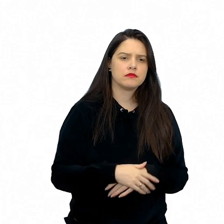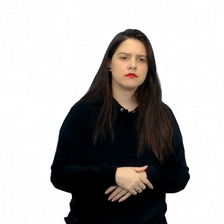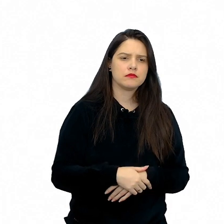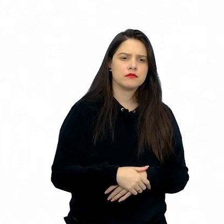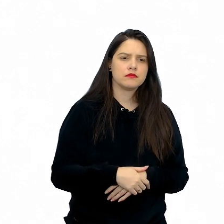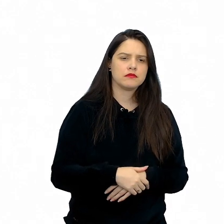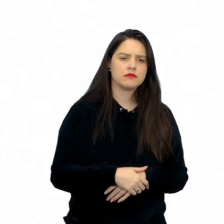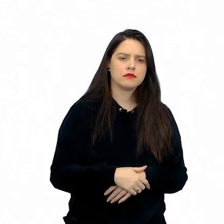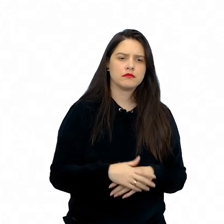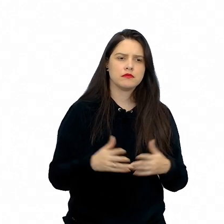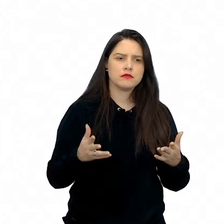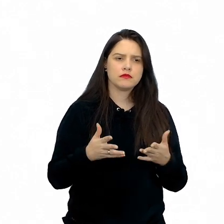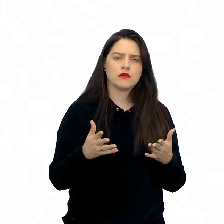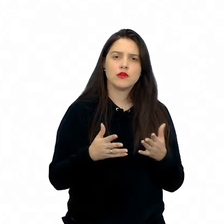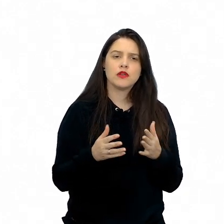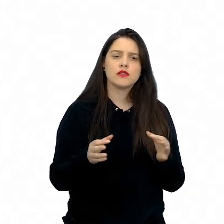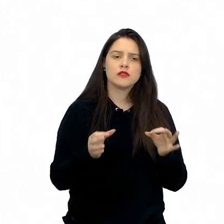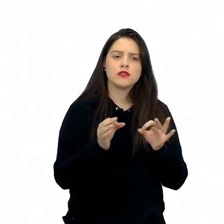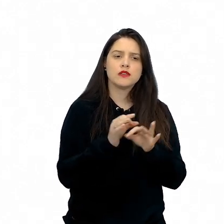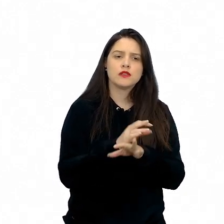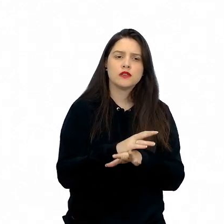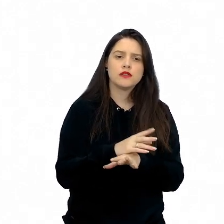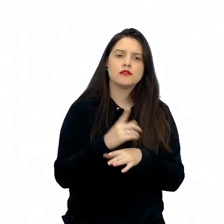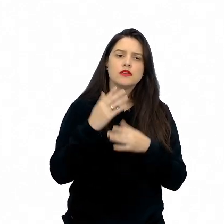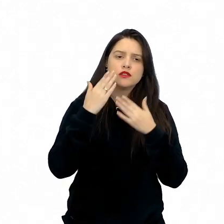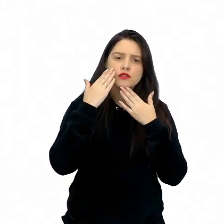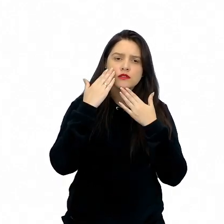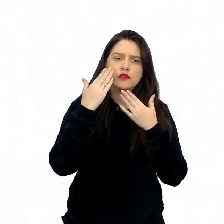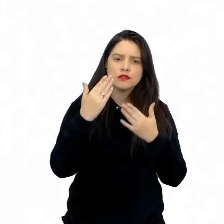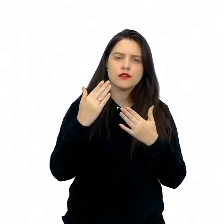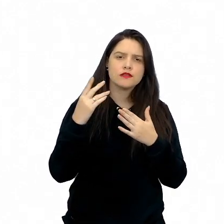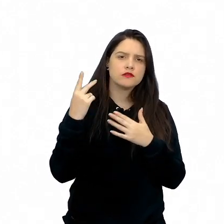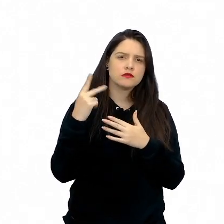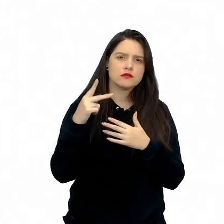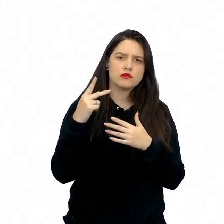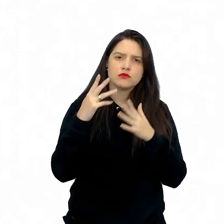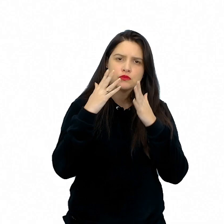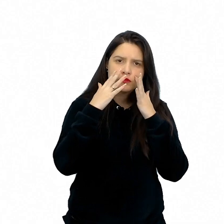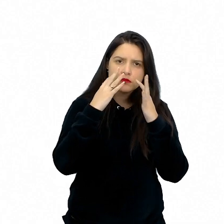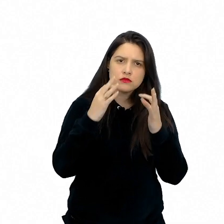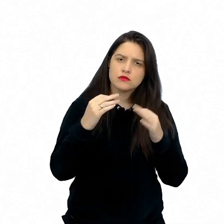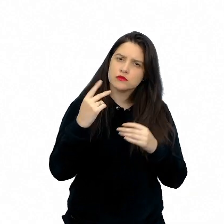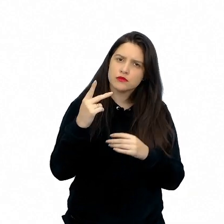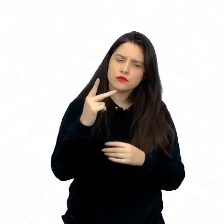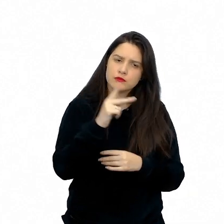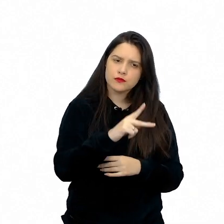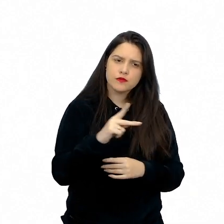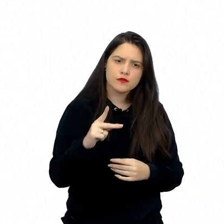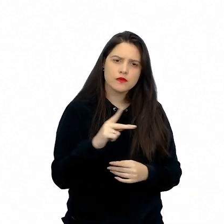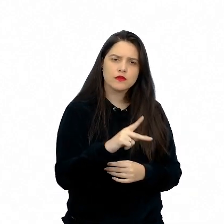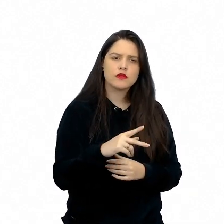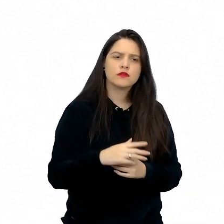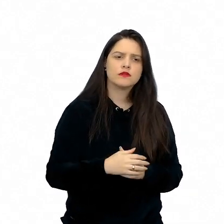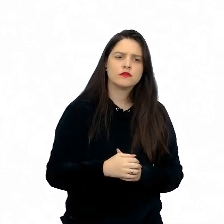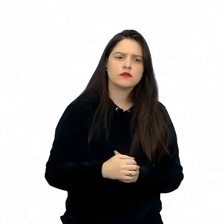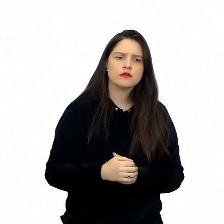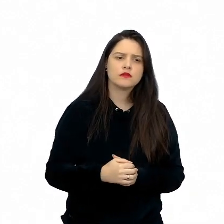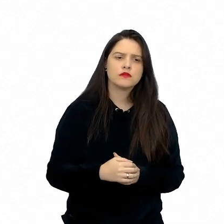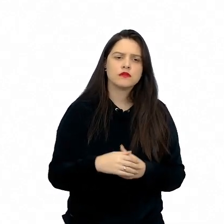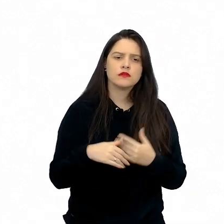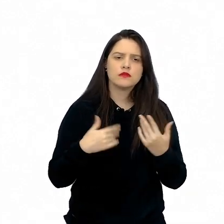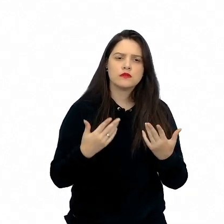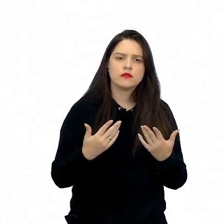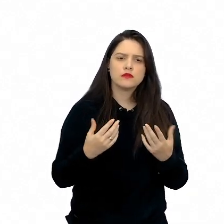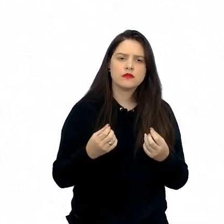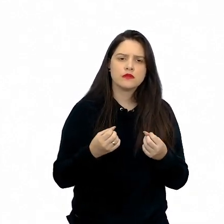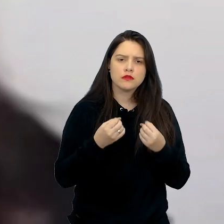Aí, para encerrar, a gente agradece, né, a atenção sua, professor. Agora eu vou fechar meu